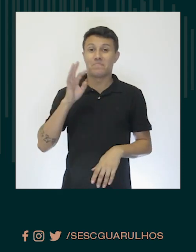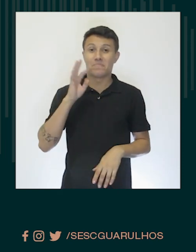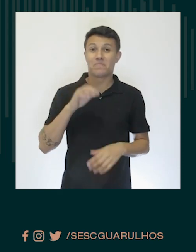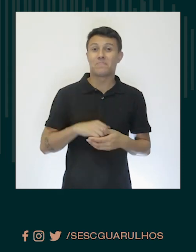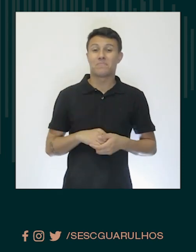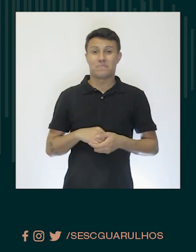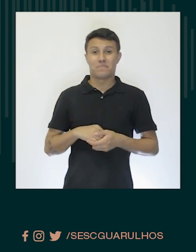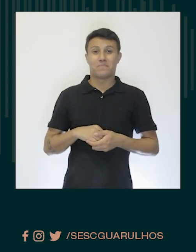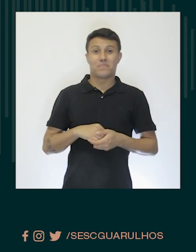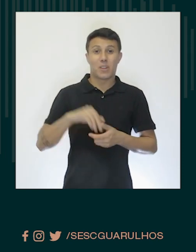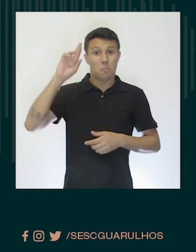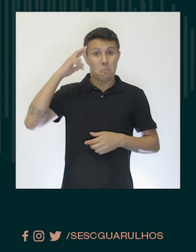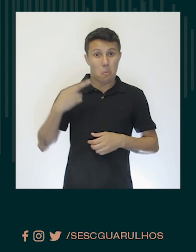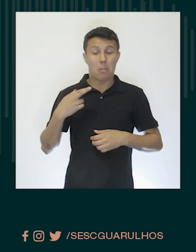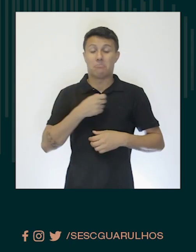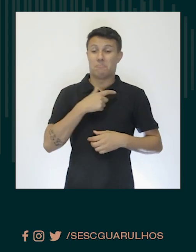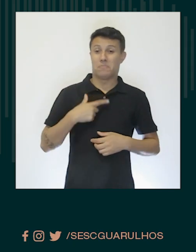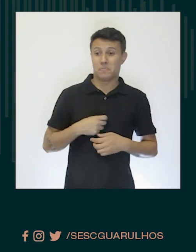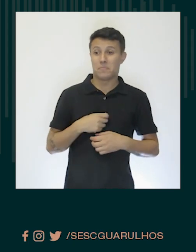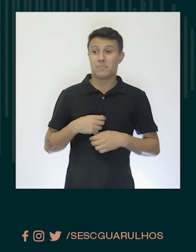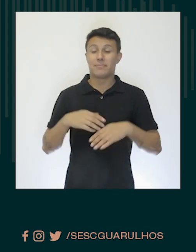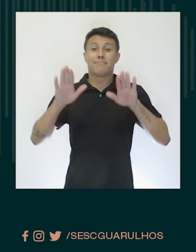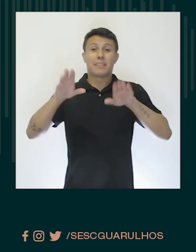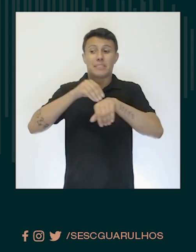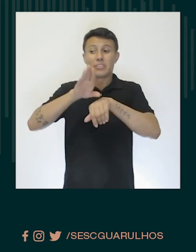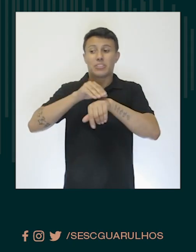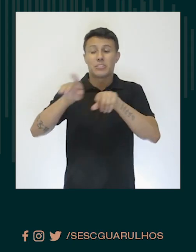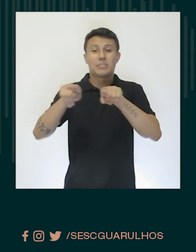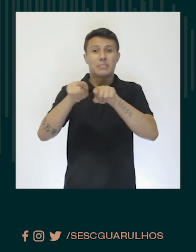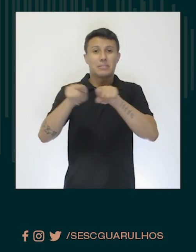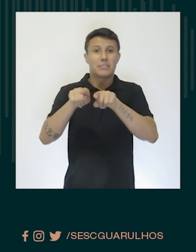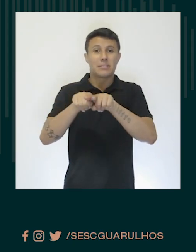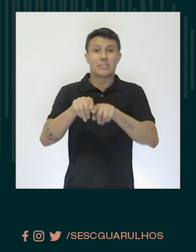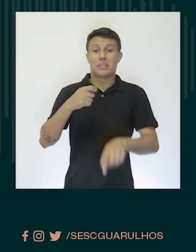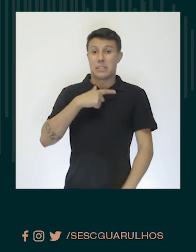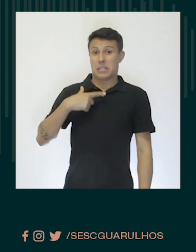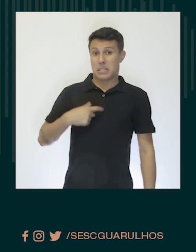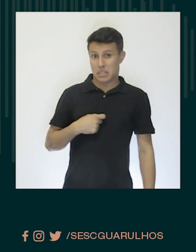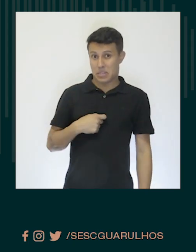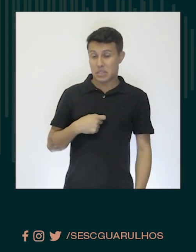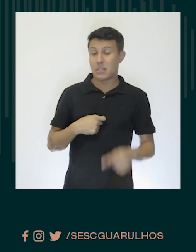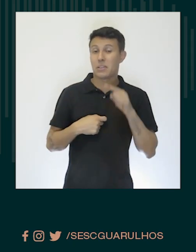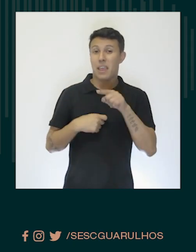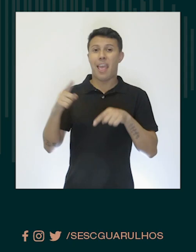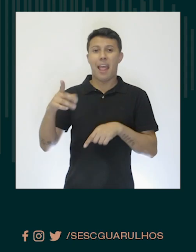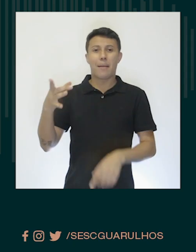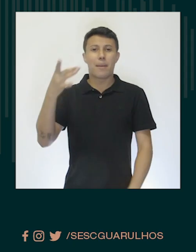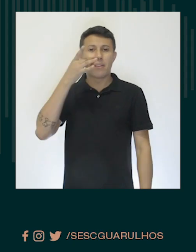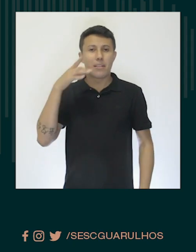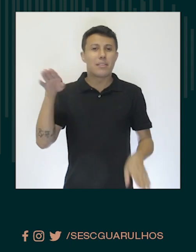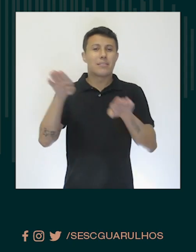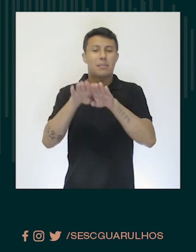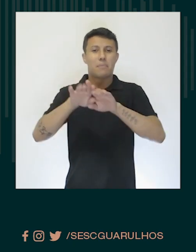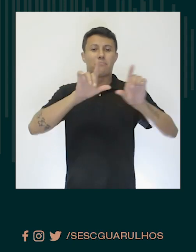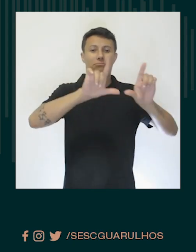Dani. Eu vou deixar minhas indicações, mas antes a Daiane Melo, ela participou como